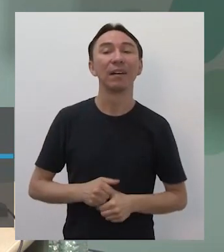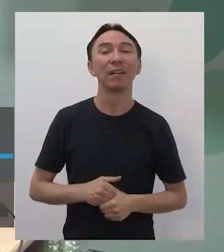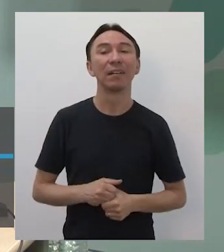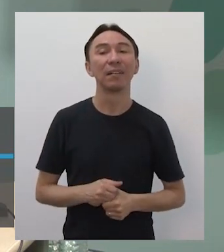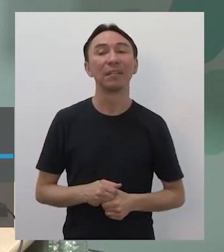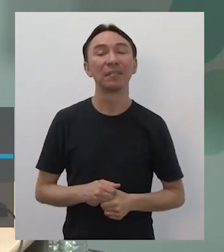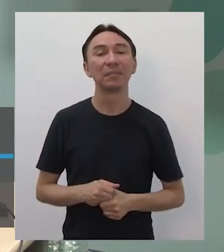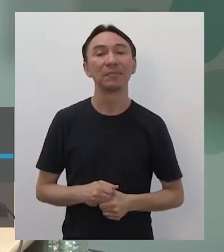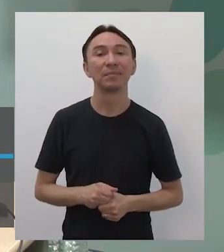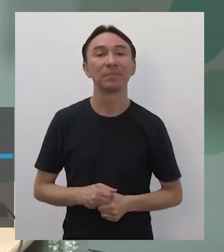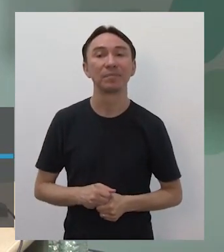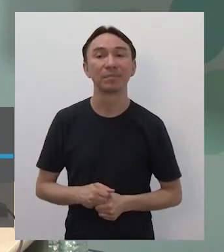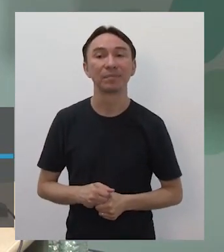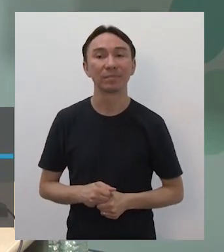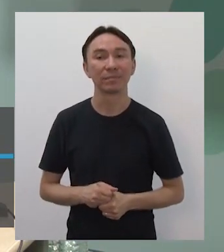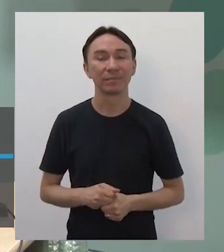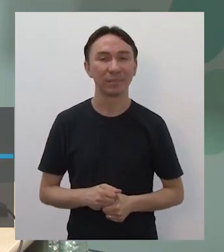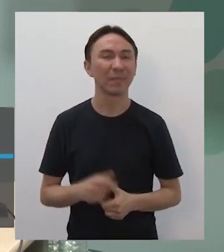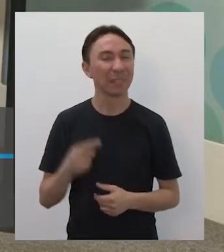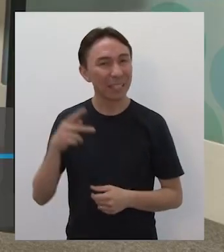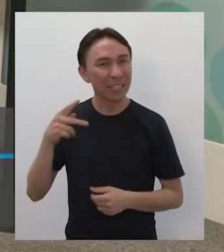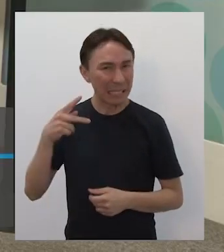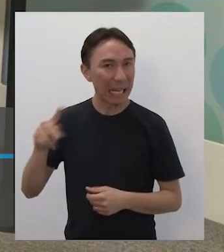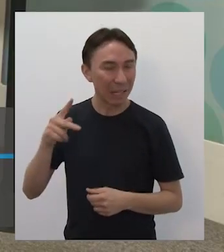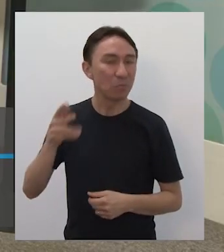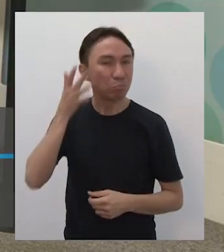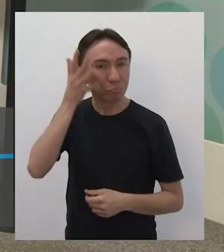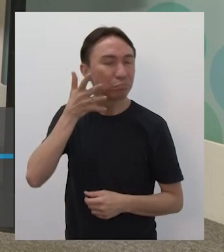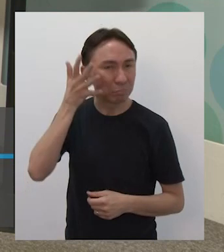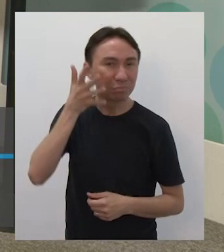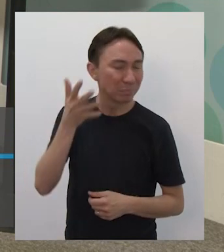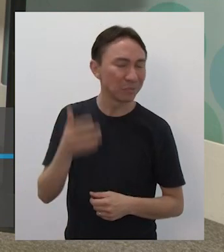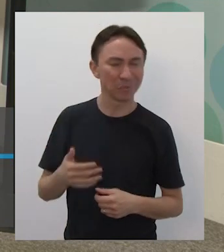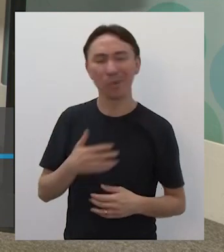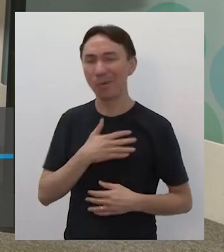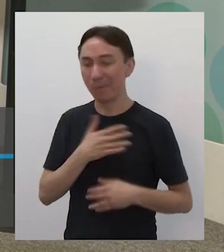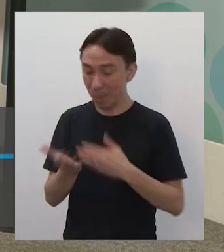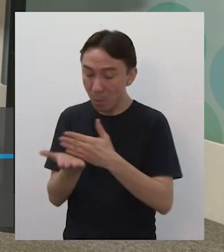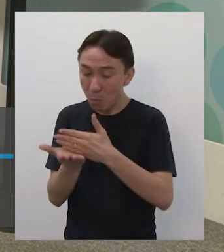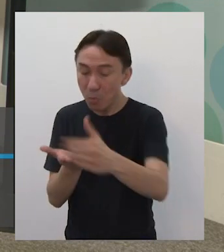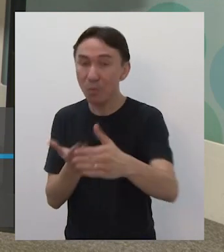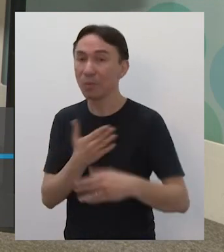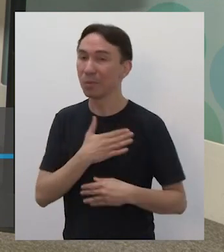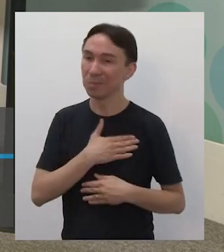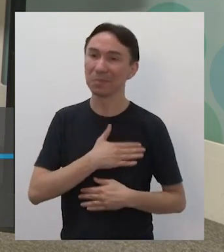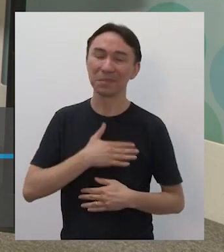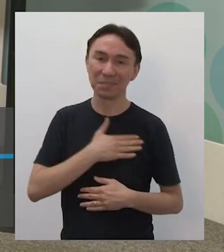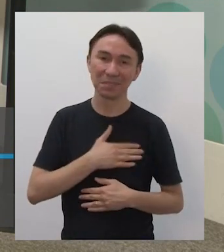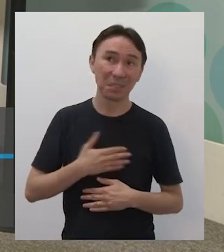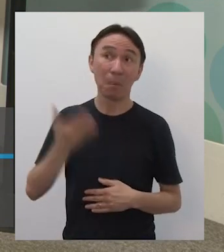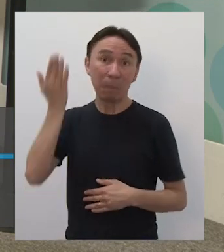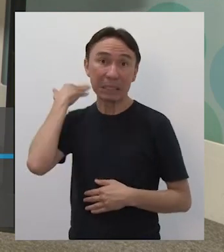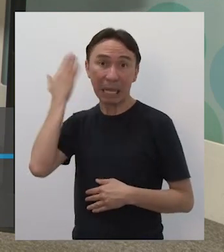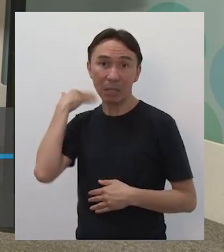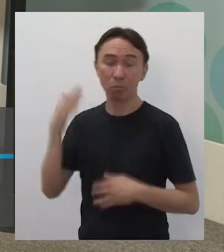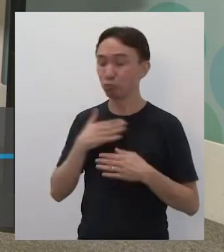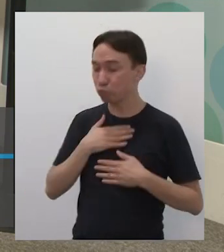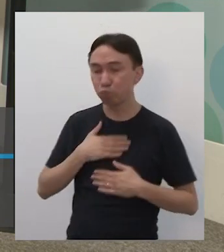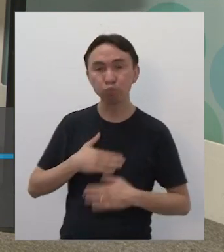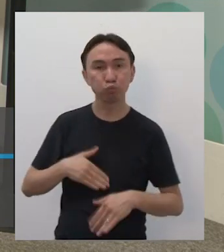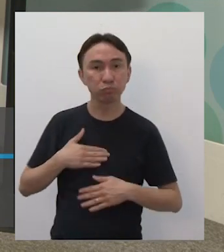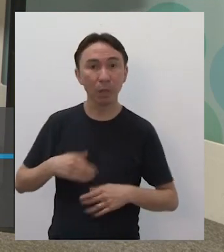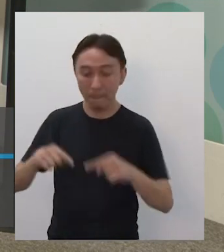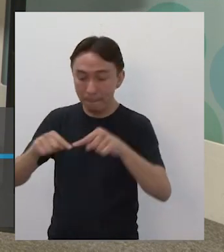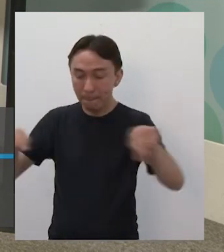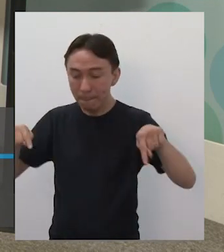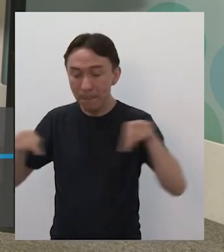e mesmo que eu adorei, né, o início da fala dele, né? Então eu estava na minha zona de conforto aqui, que era o meu quarto, e agora não é mais